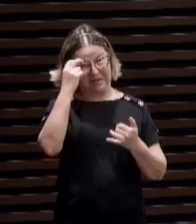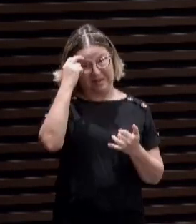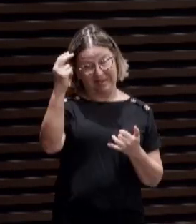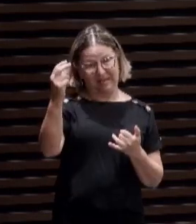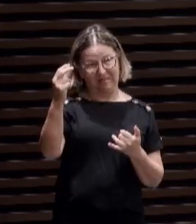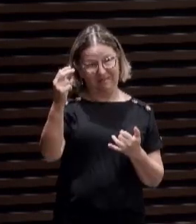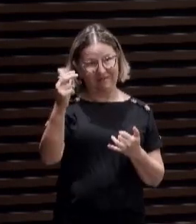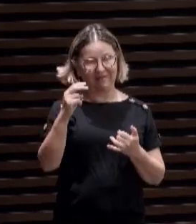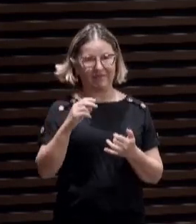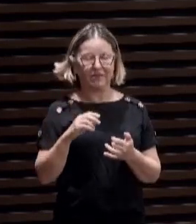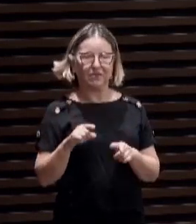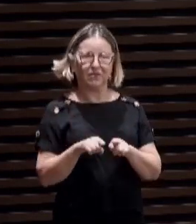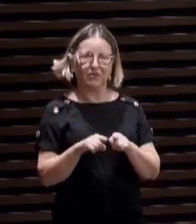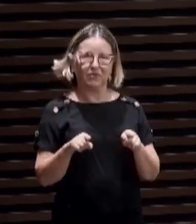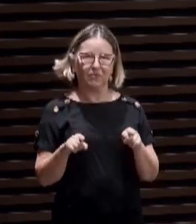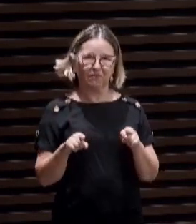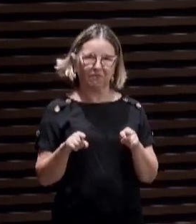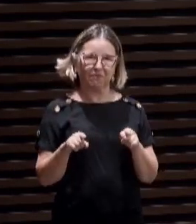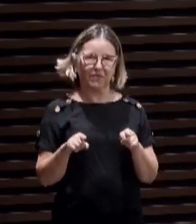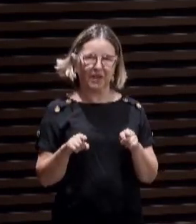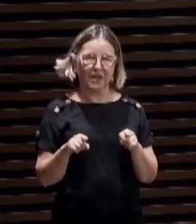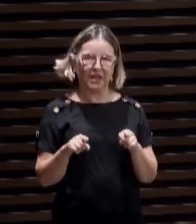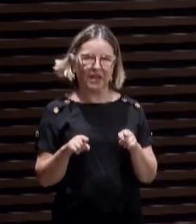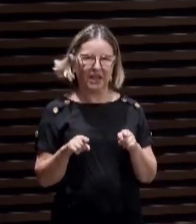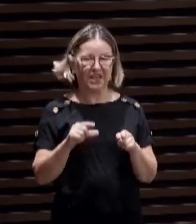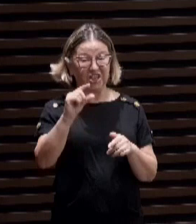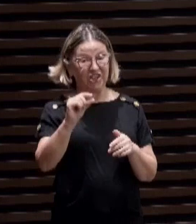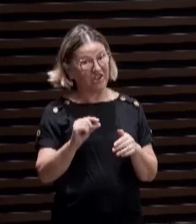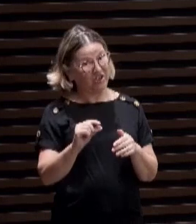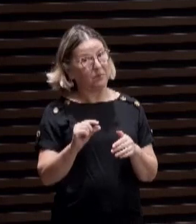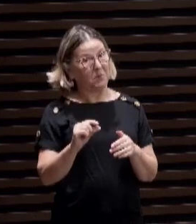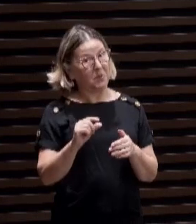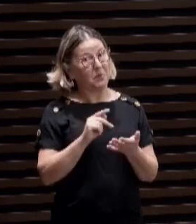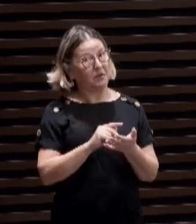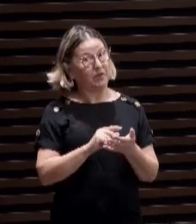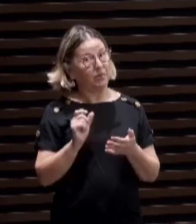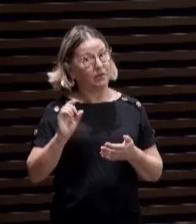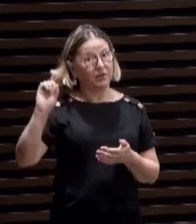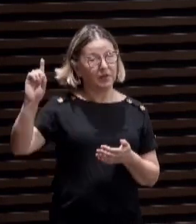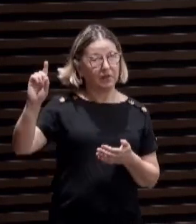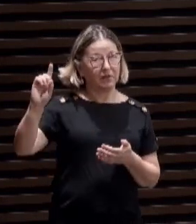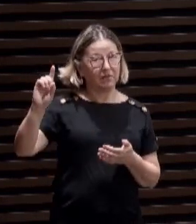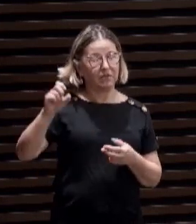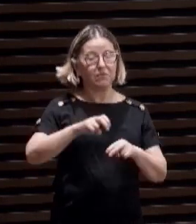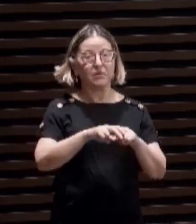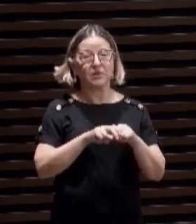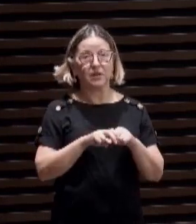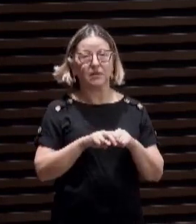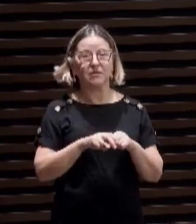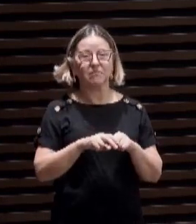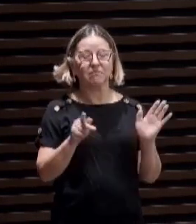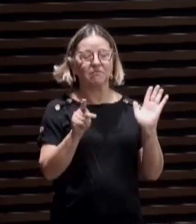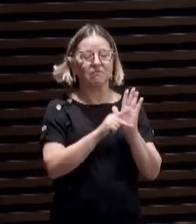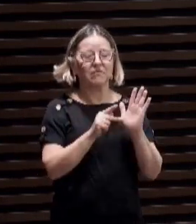tempo relativizam algumas verdades da palavra de Deus para acomodar